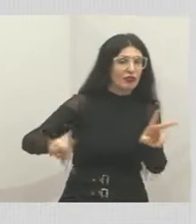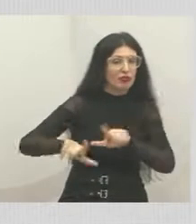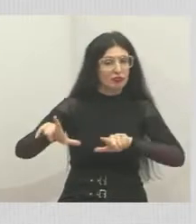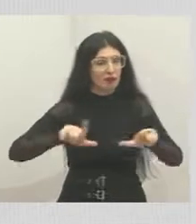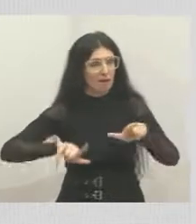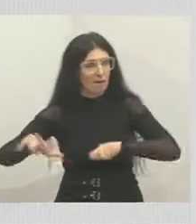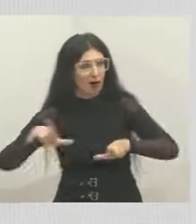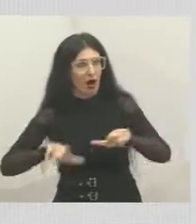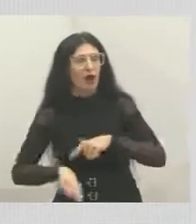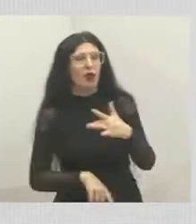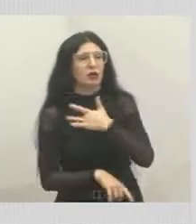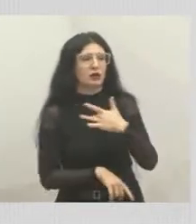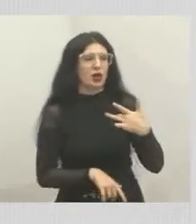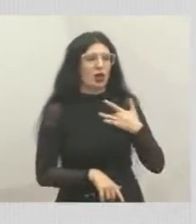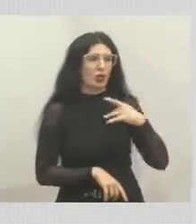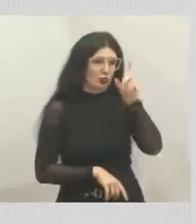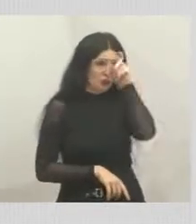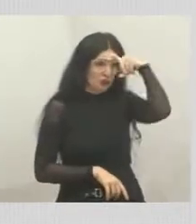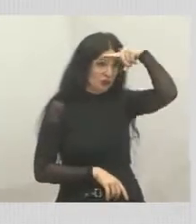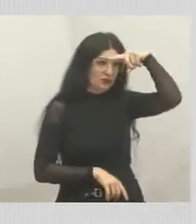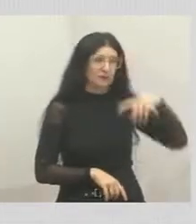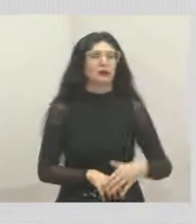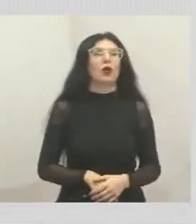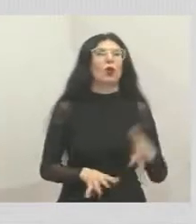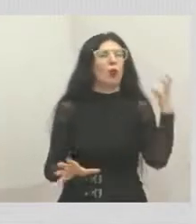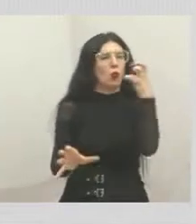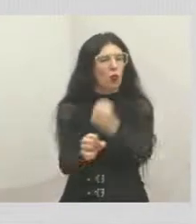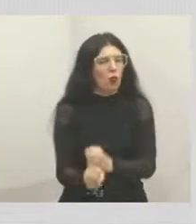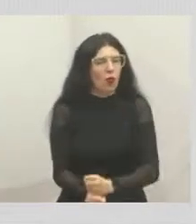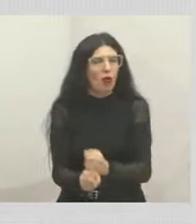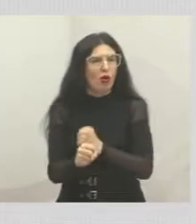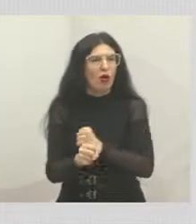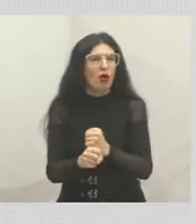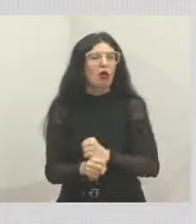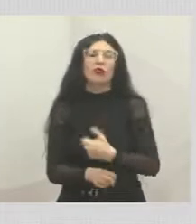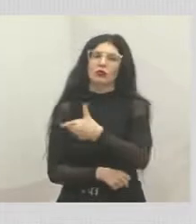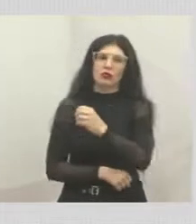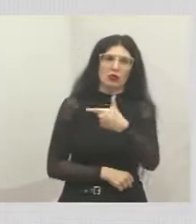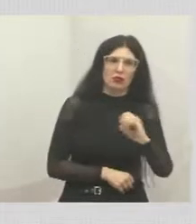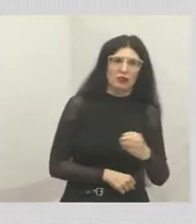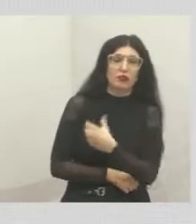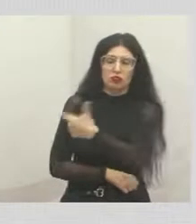saúde, meta anual orçada para 2020,